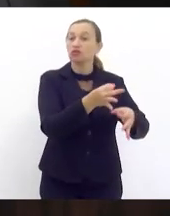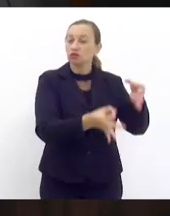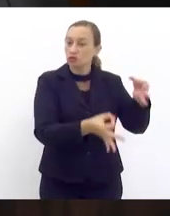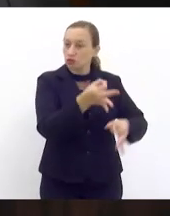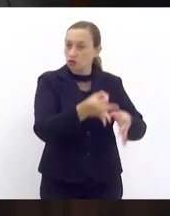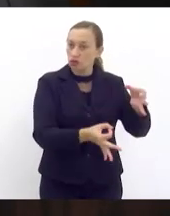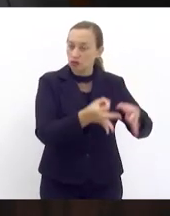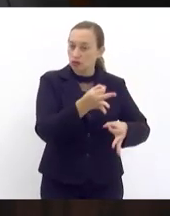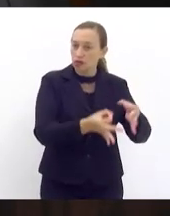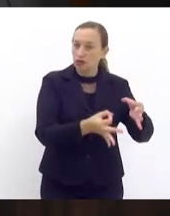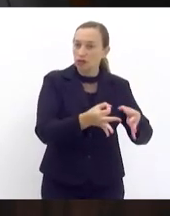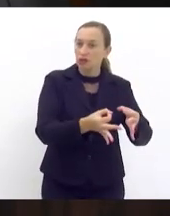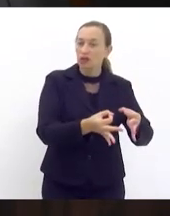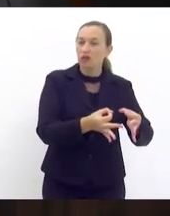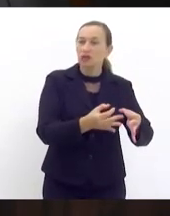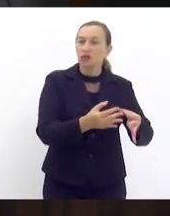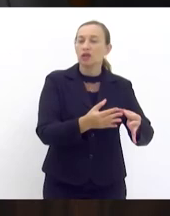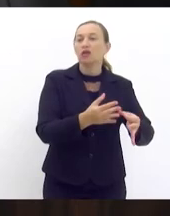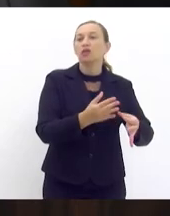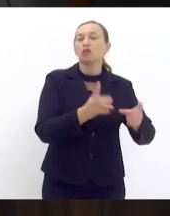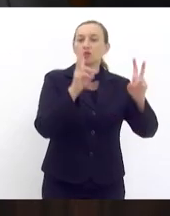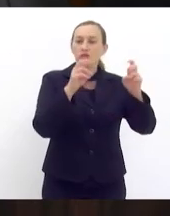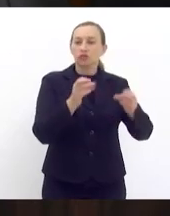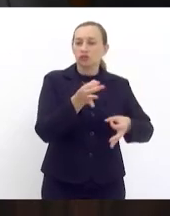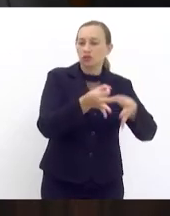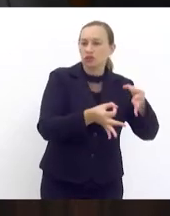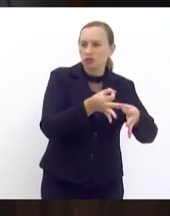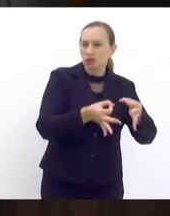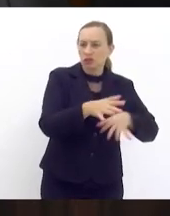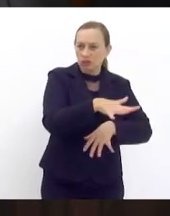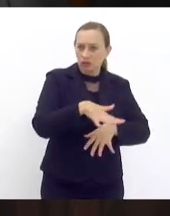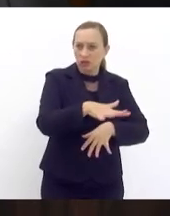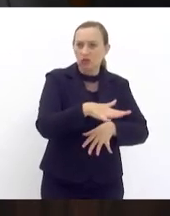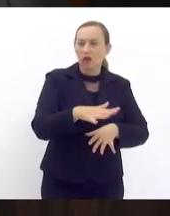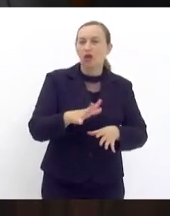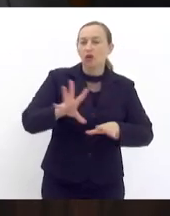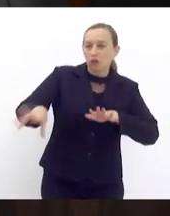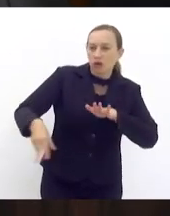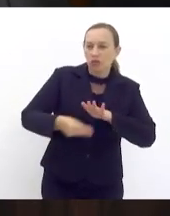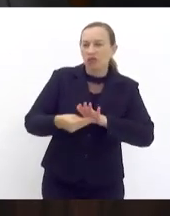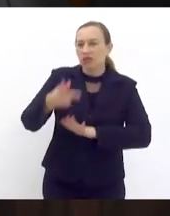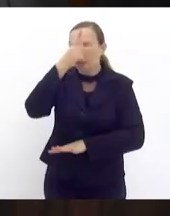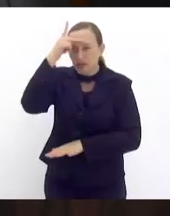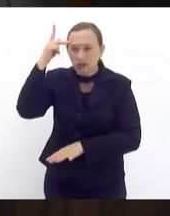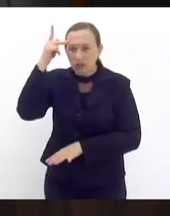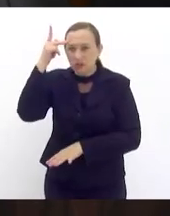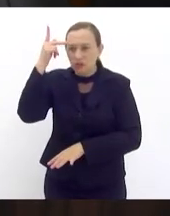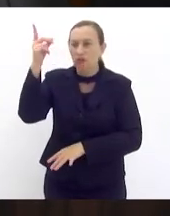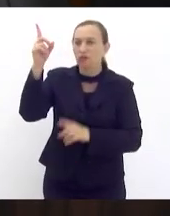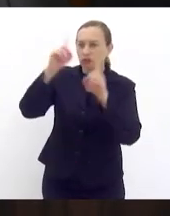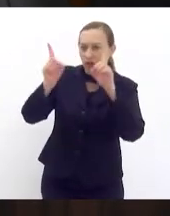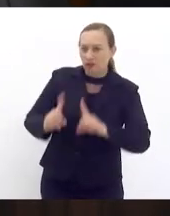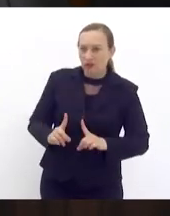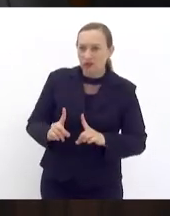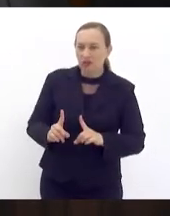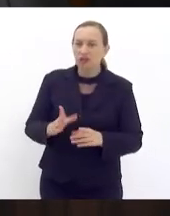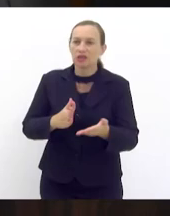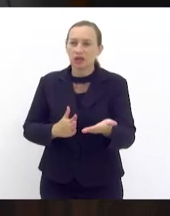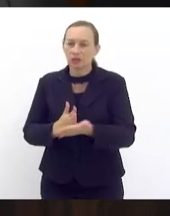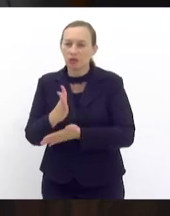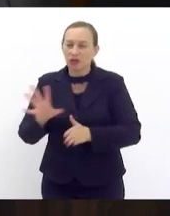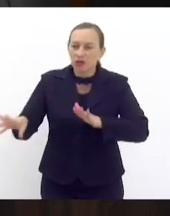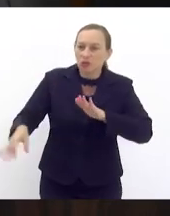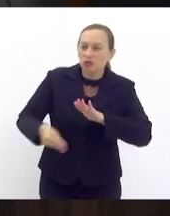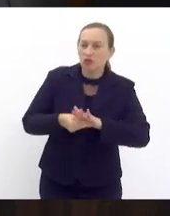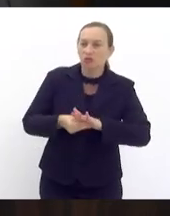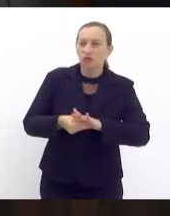e justiça pela juricidade com emenda da pessoa com deficiência favorável com